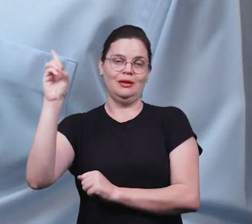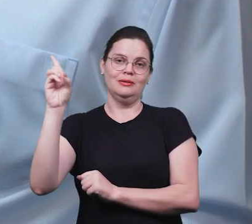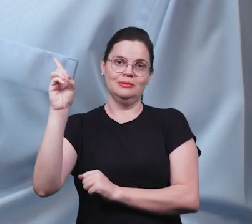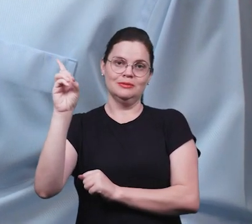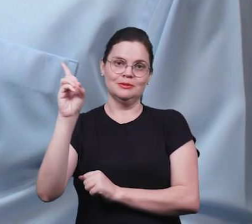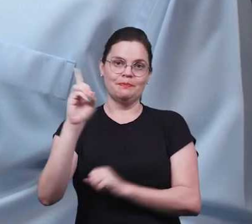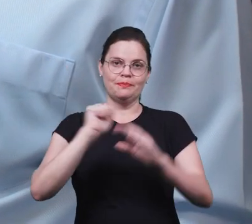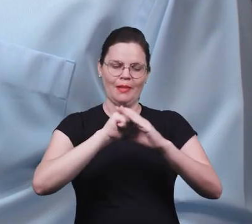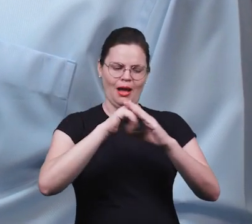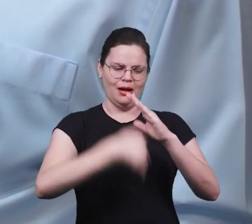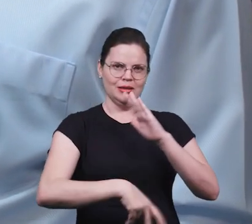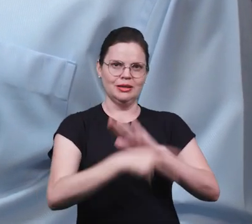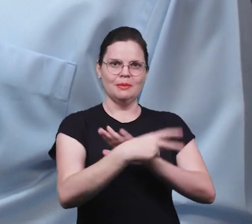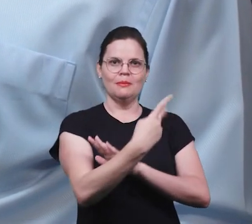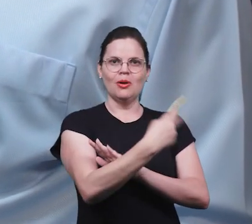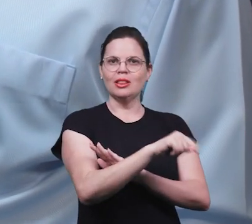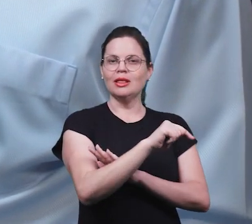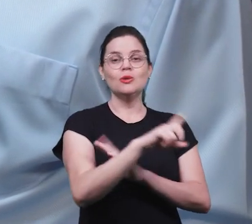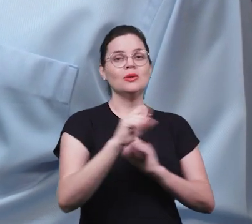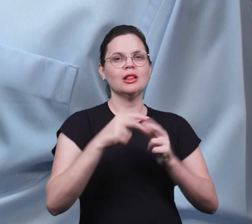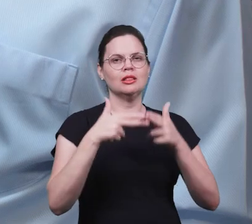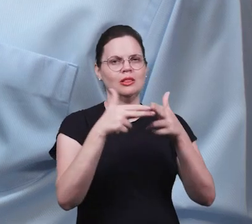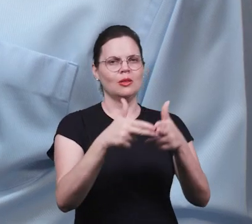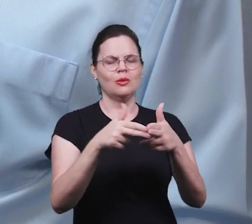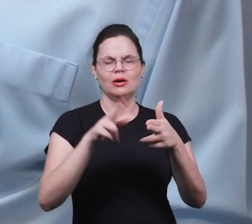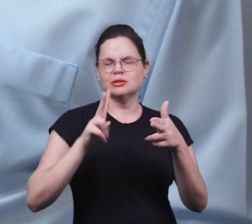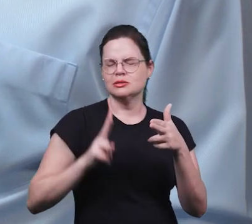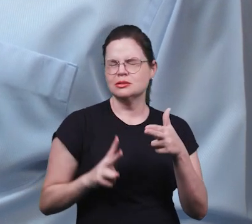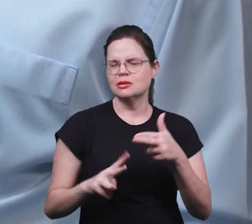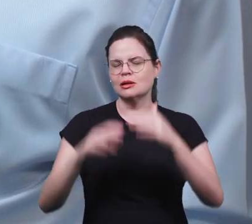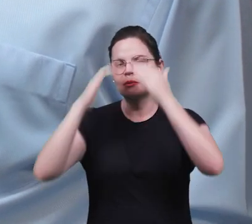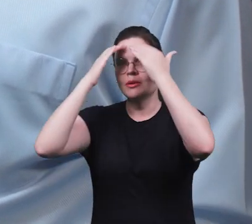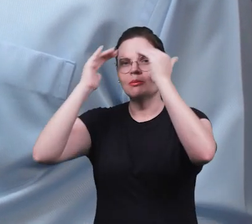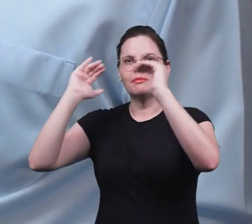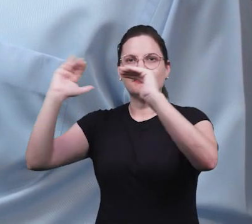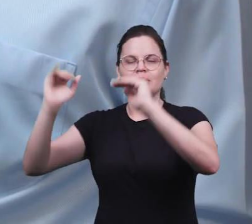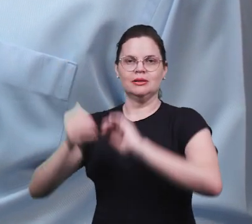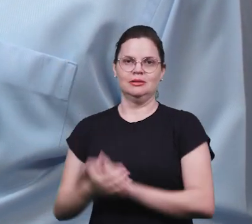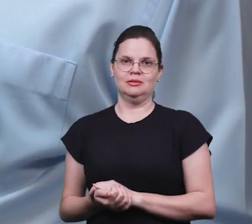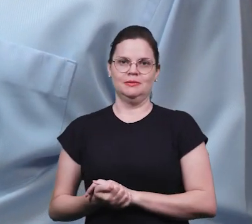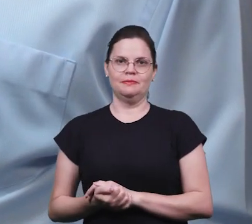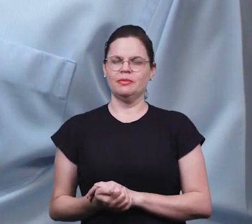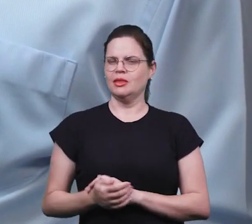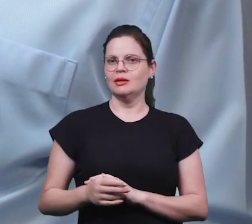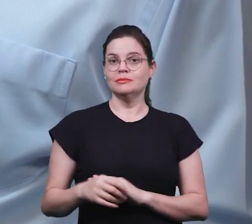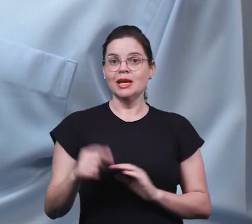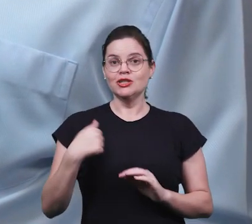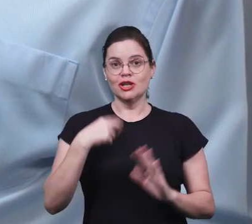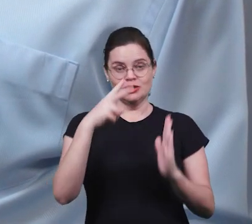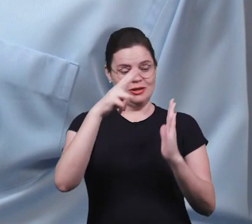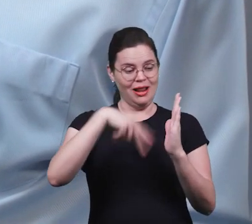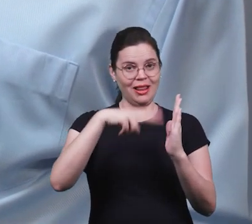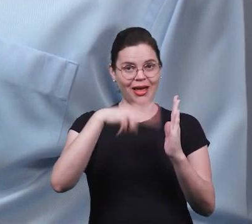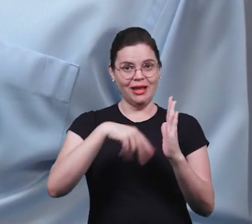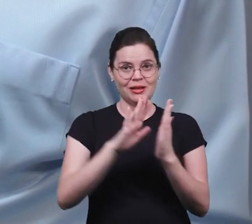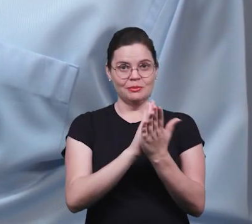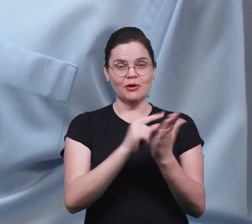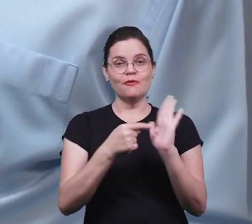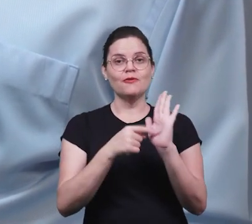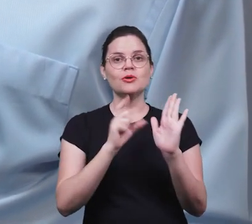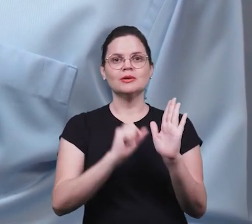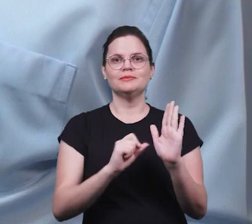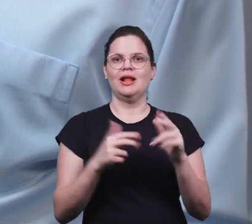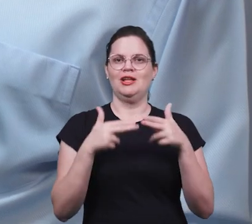interessante dele é a obediência. Por 2 vezes a gente vê a palavra de Deus dizendo assim, e